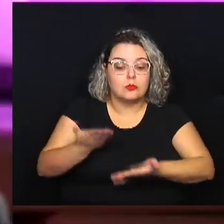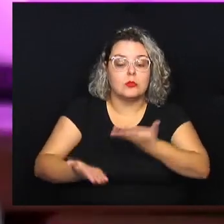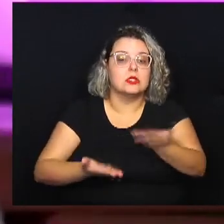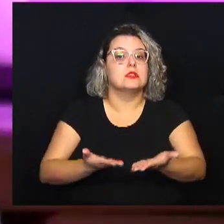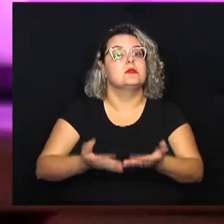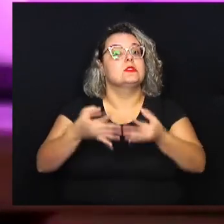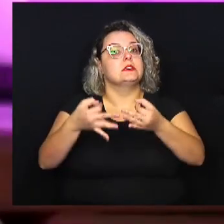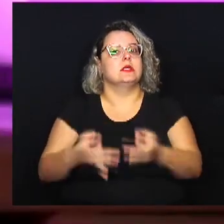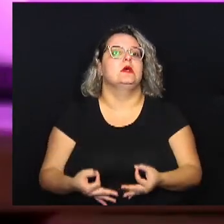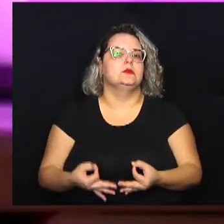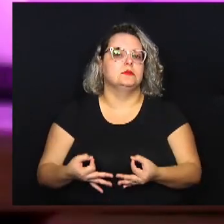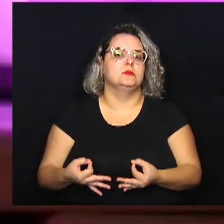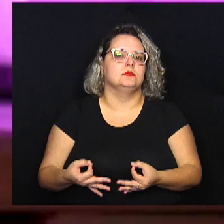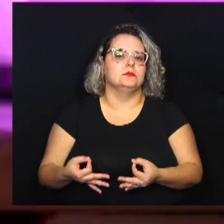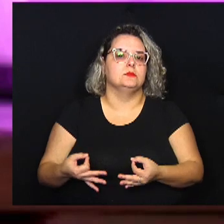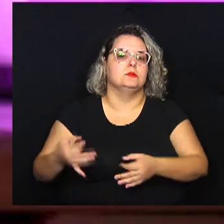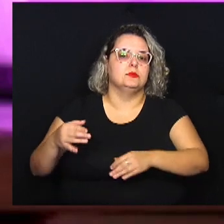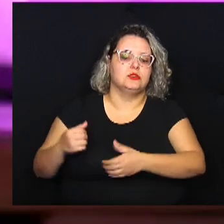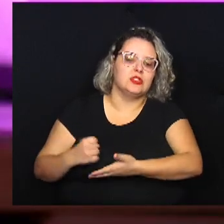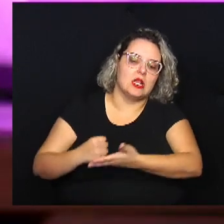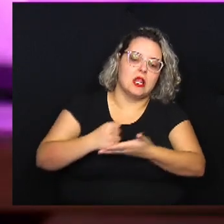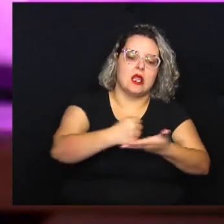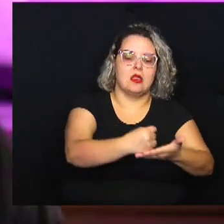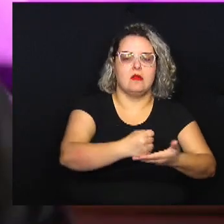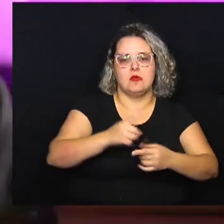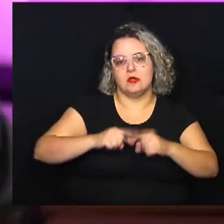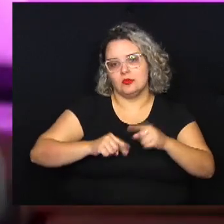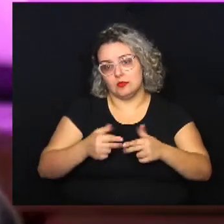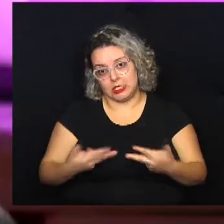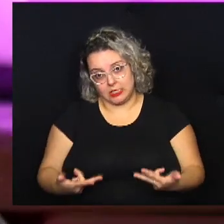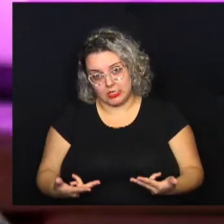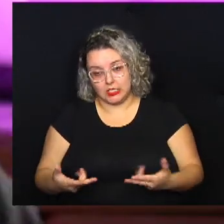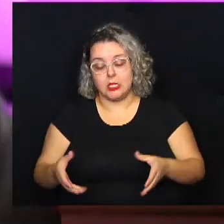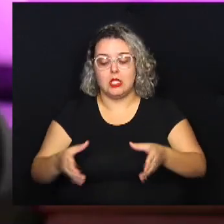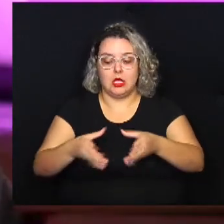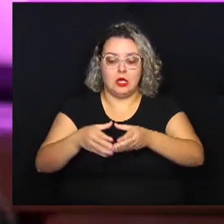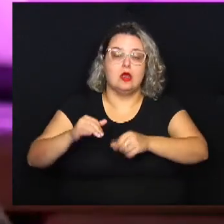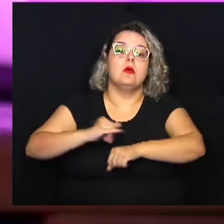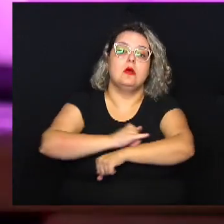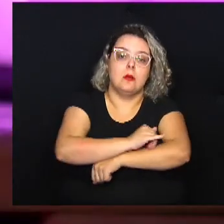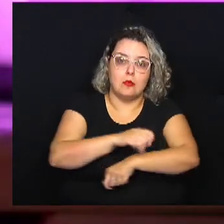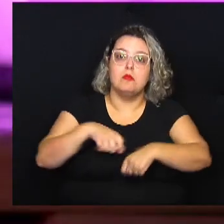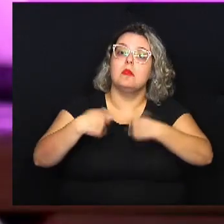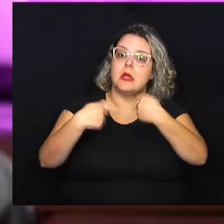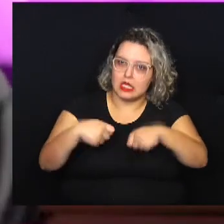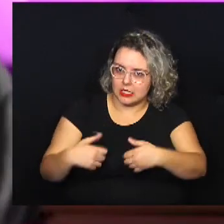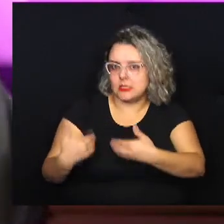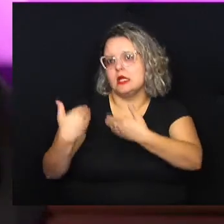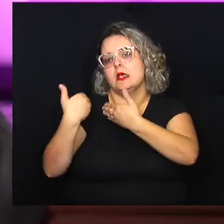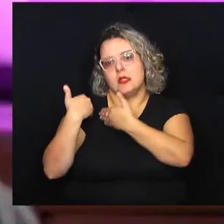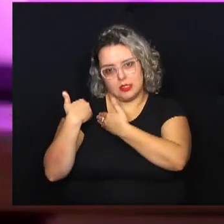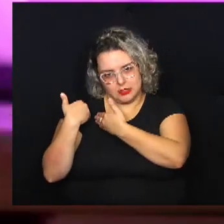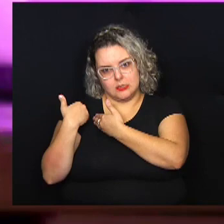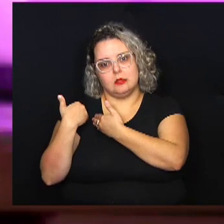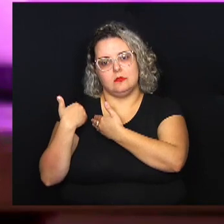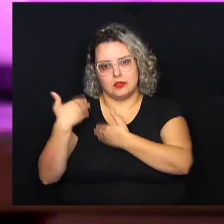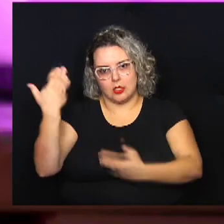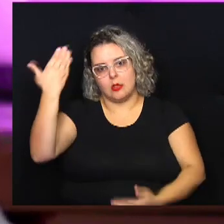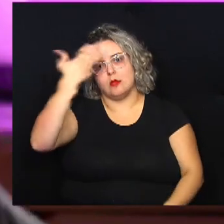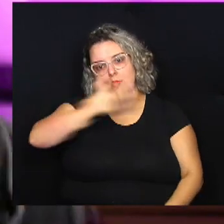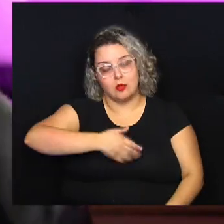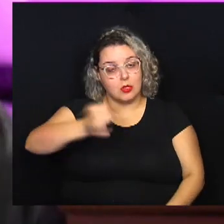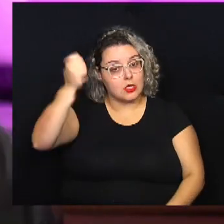de transporte desse material? Então, a companhia ela pode ser e deverá ser responsabilizada na comprovação de